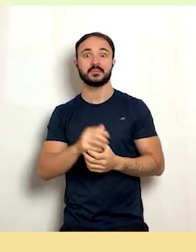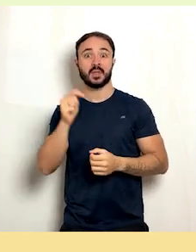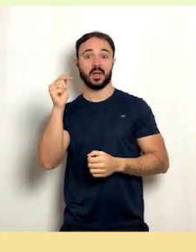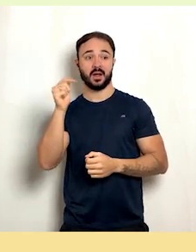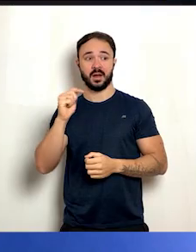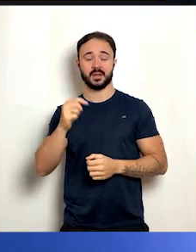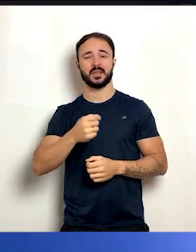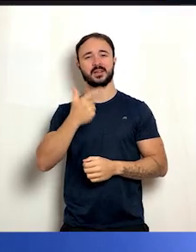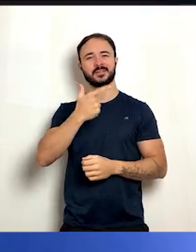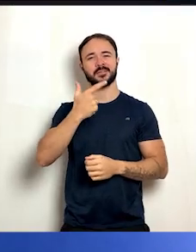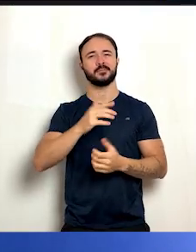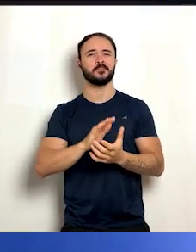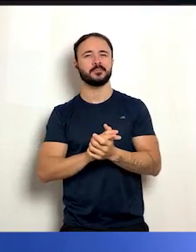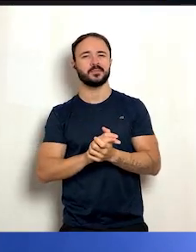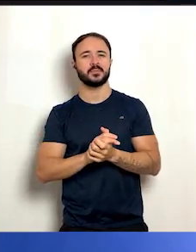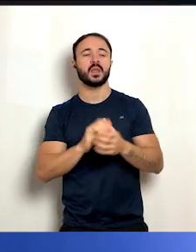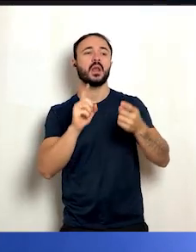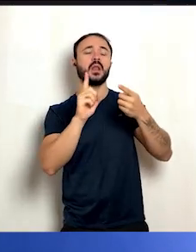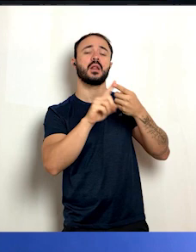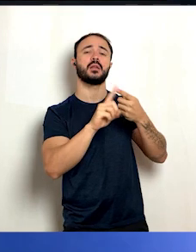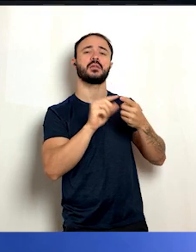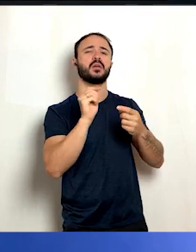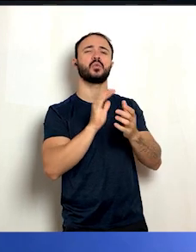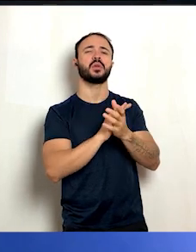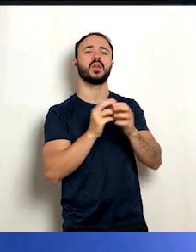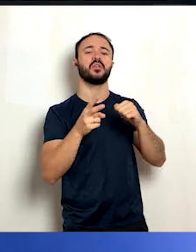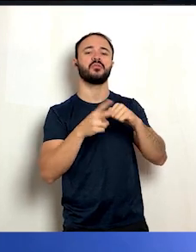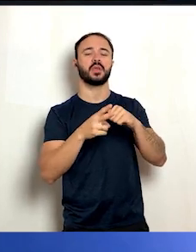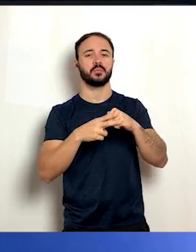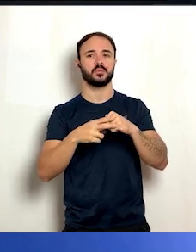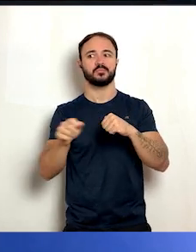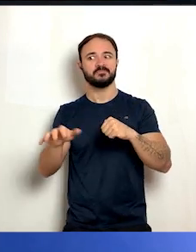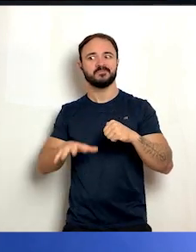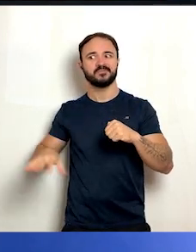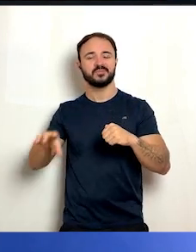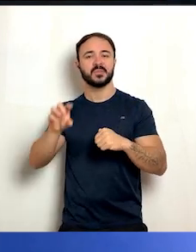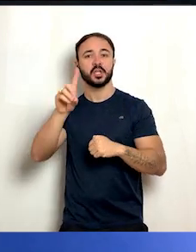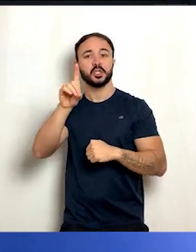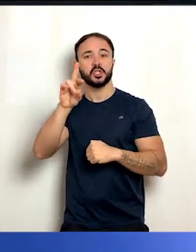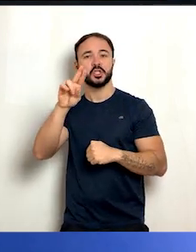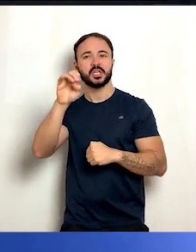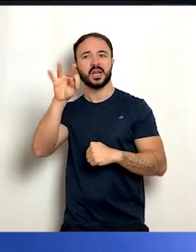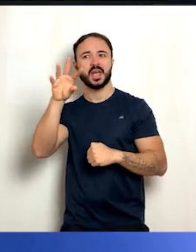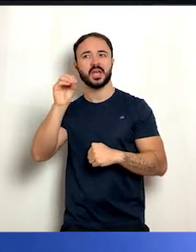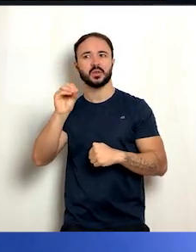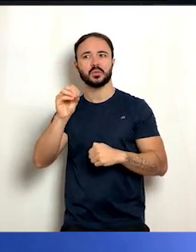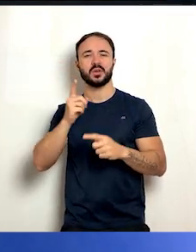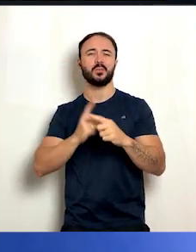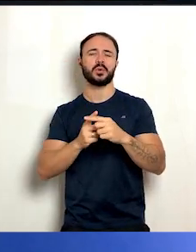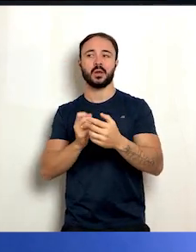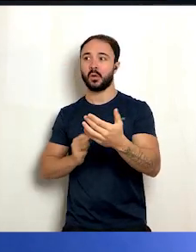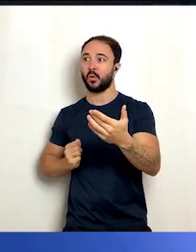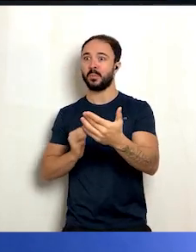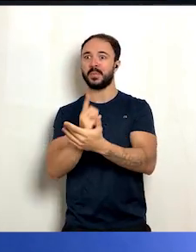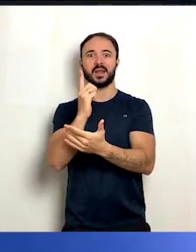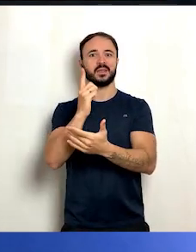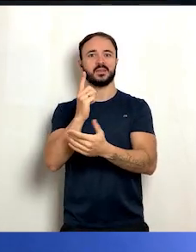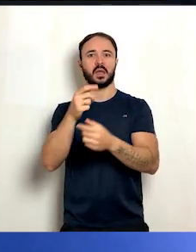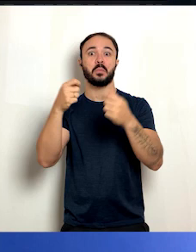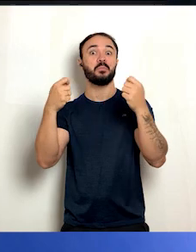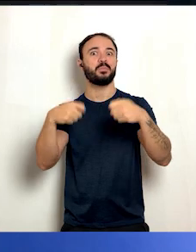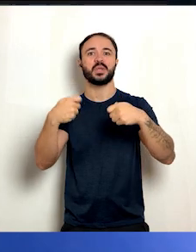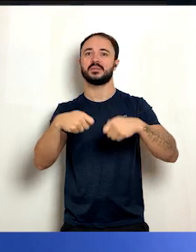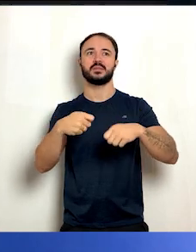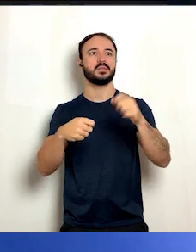Nesse exercício, temos aí na letra A o verbo transitivo direto, pois quando eu digo comprei,